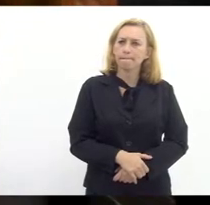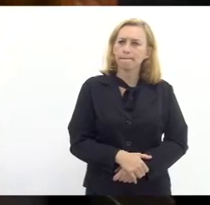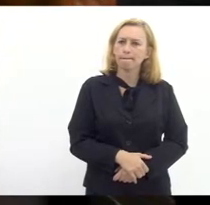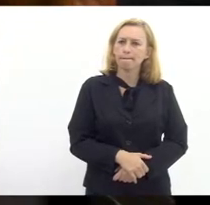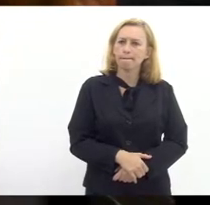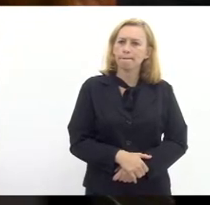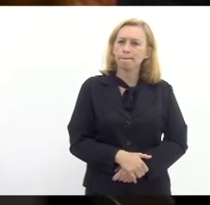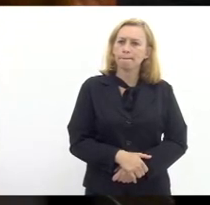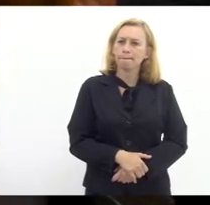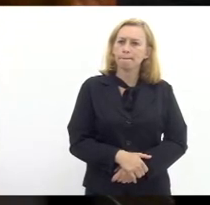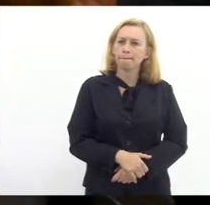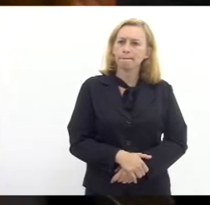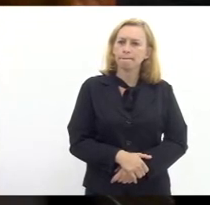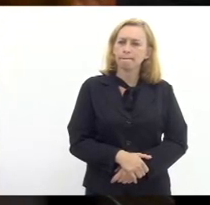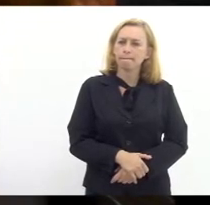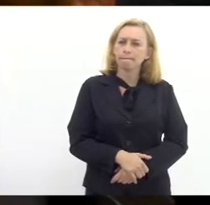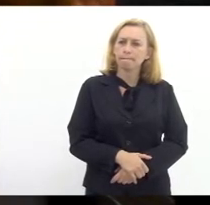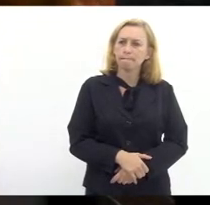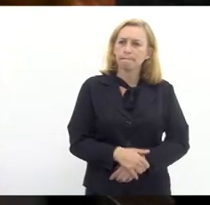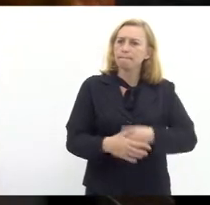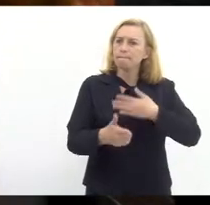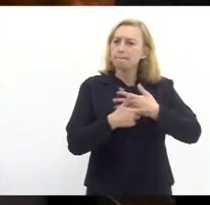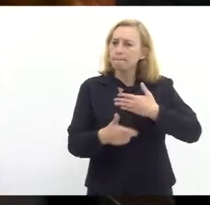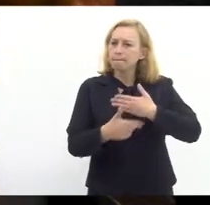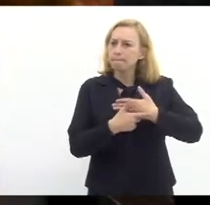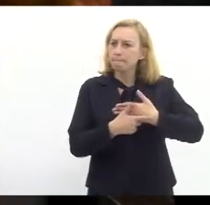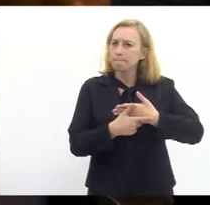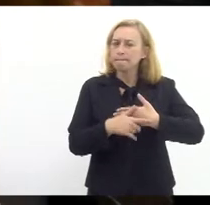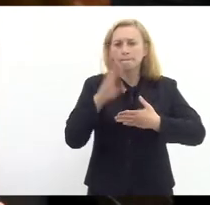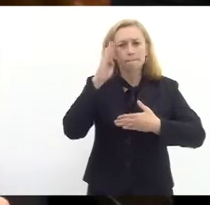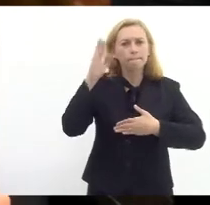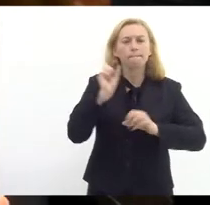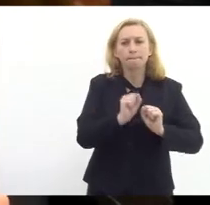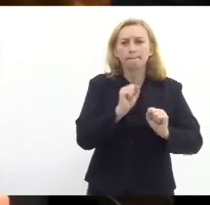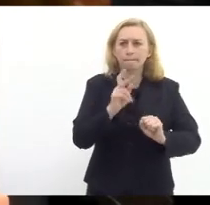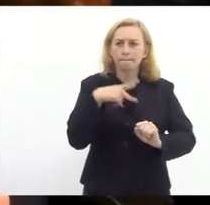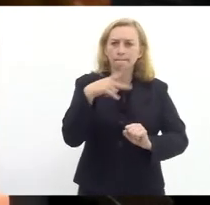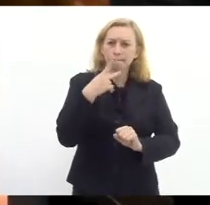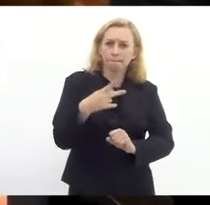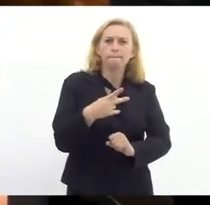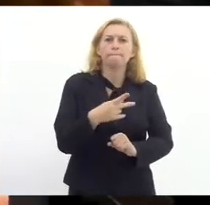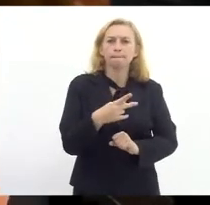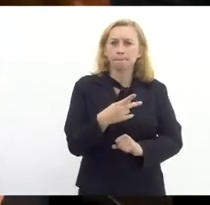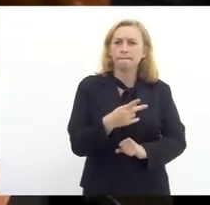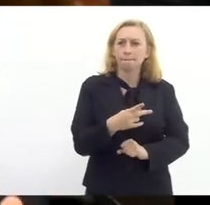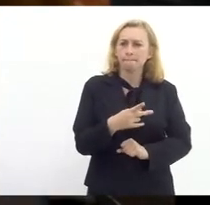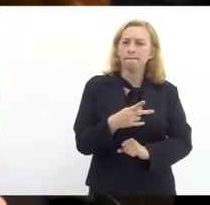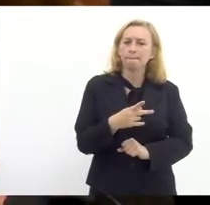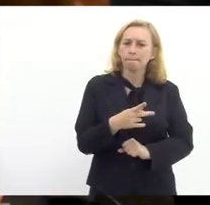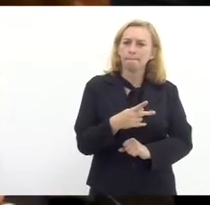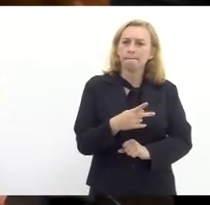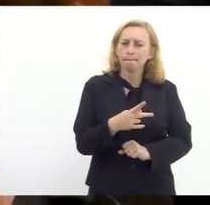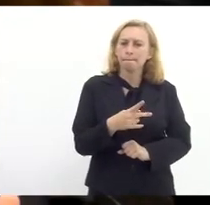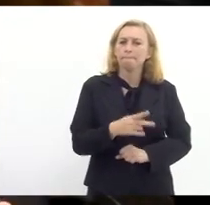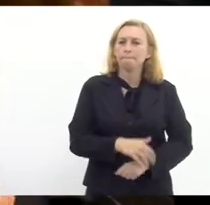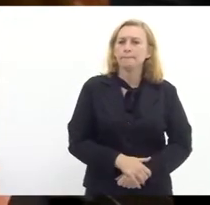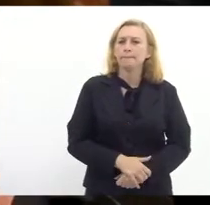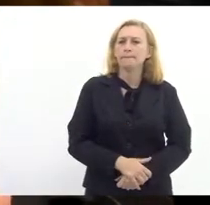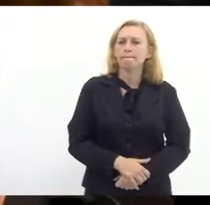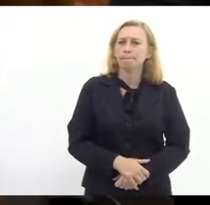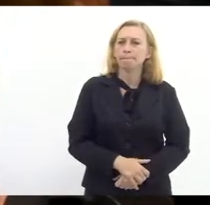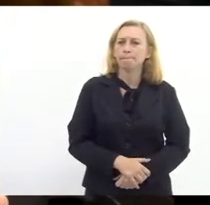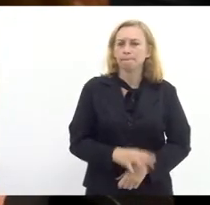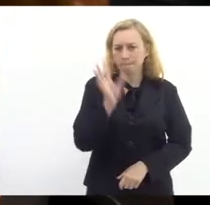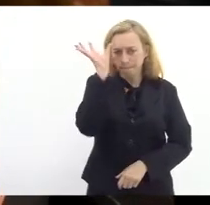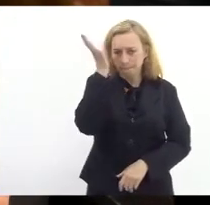uma figura, assim, eu posso dizer e afirmo, tem sido uma figura de extrema importante na